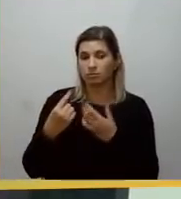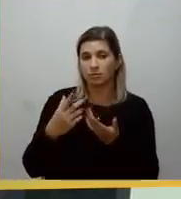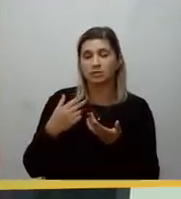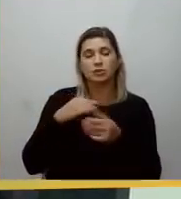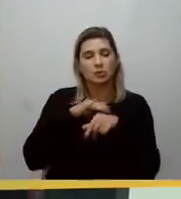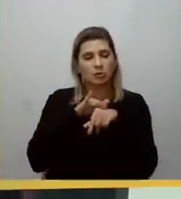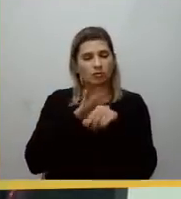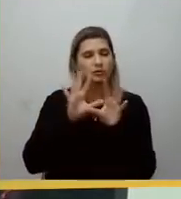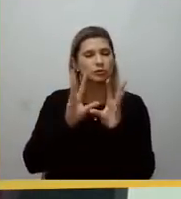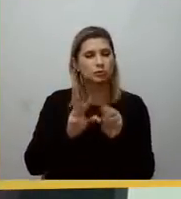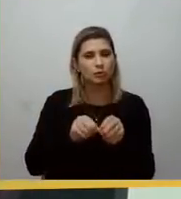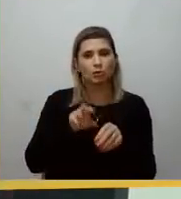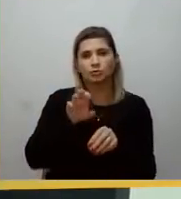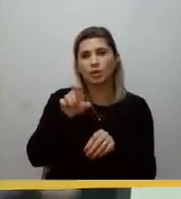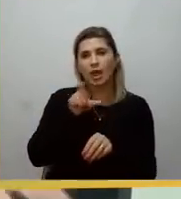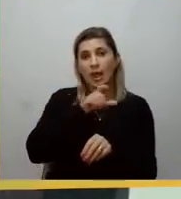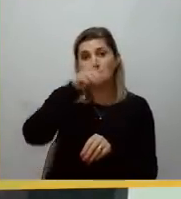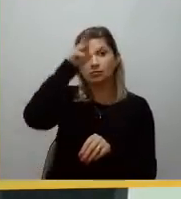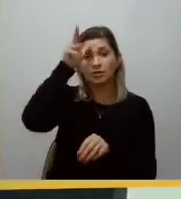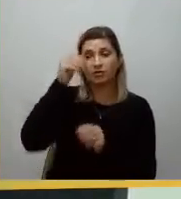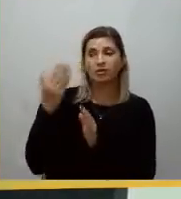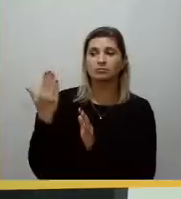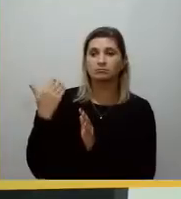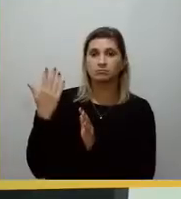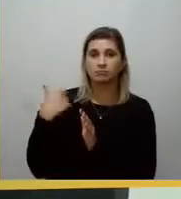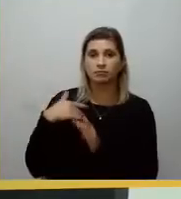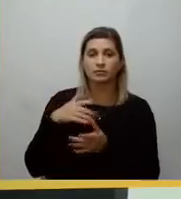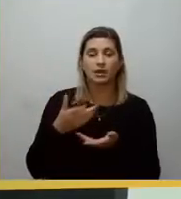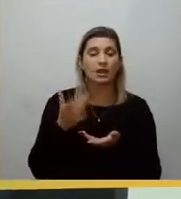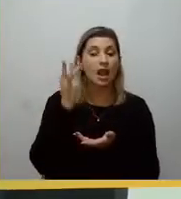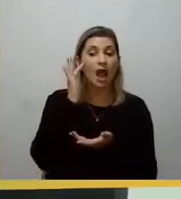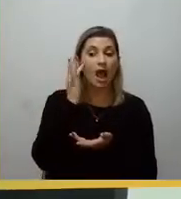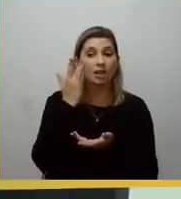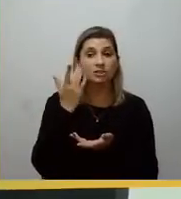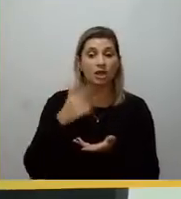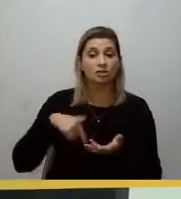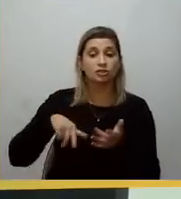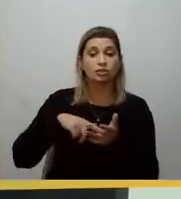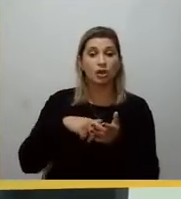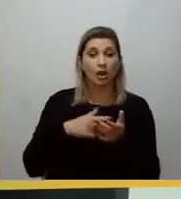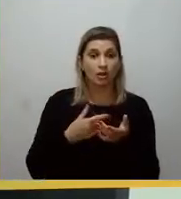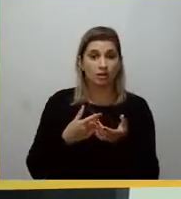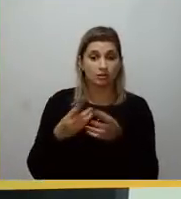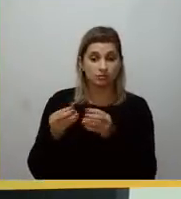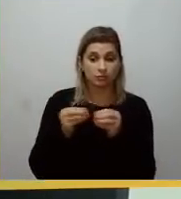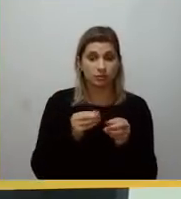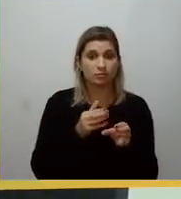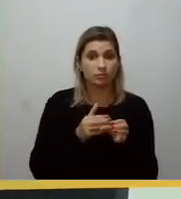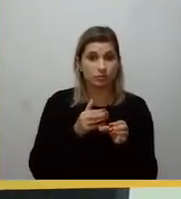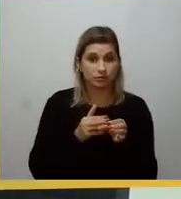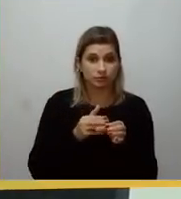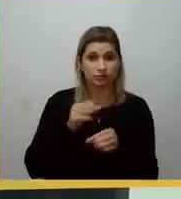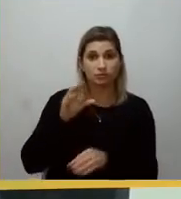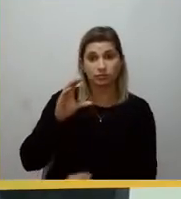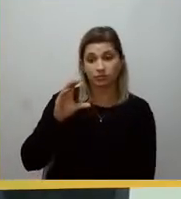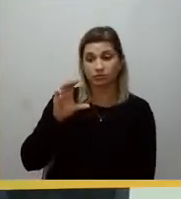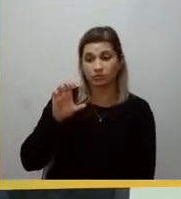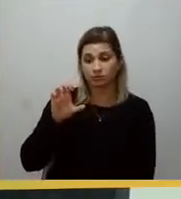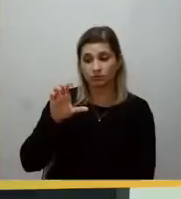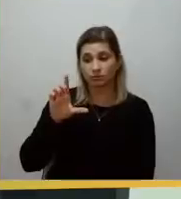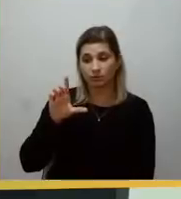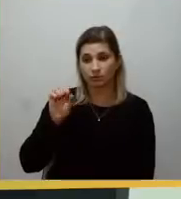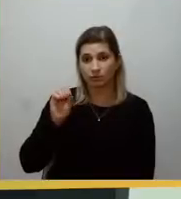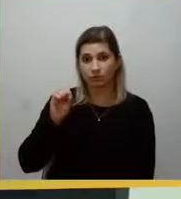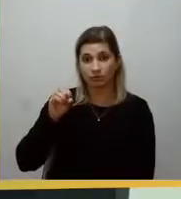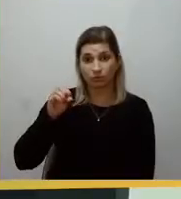Paulo, ouvi todos os prefeitos, o que eles achavam de nós municipalizar. E um dos que eu ouvi foi o doutor Celso, que me disse exatamente isso. Eu, na